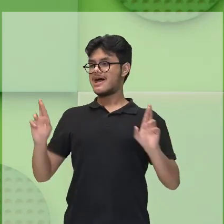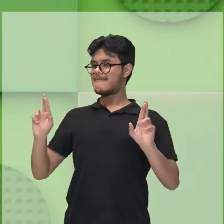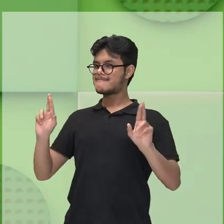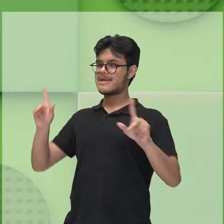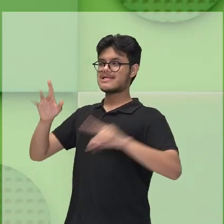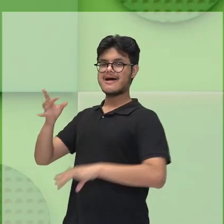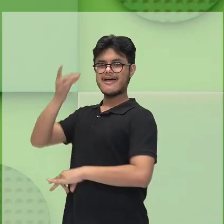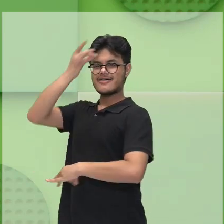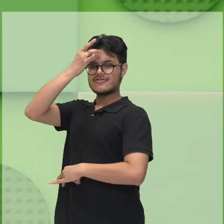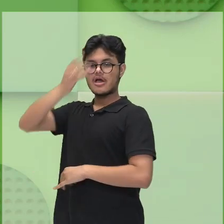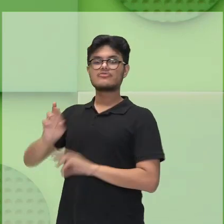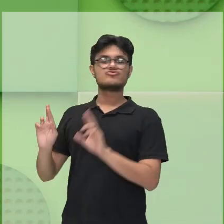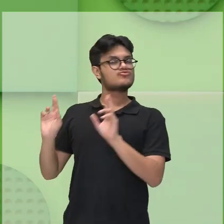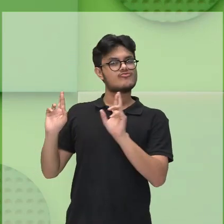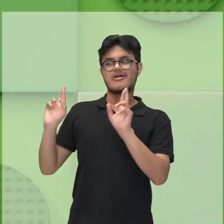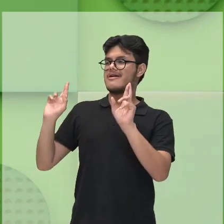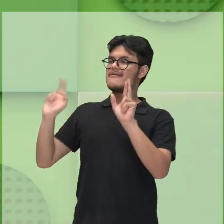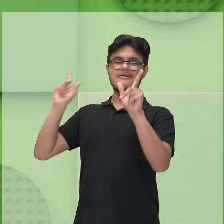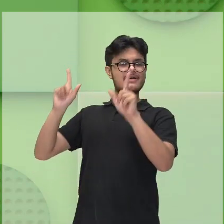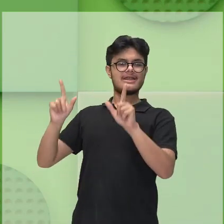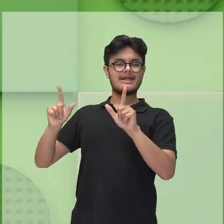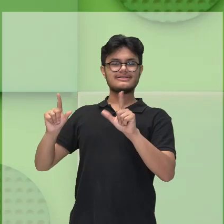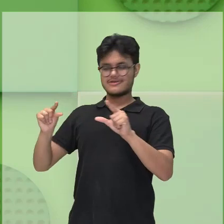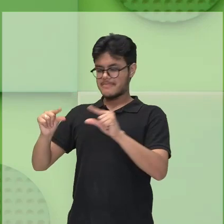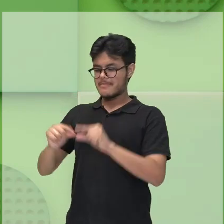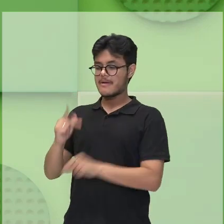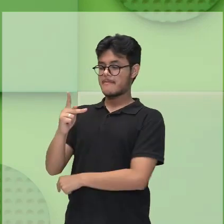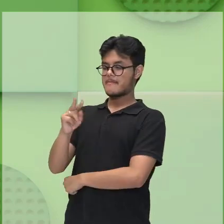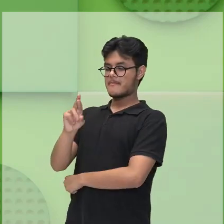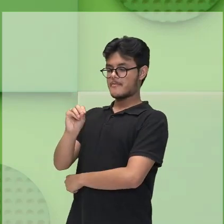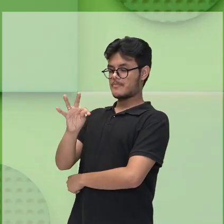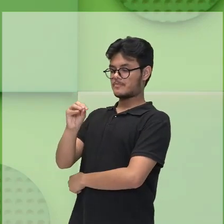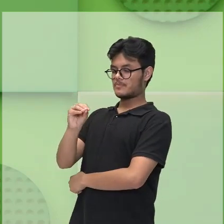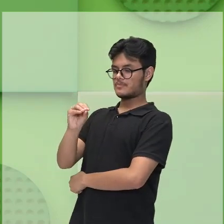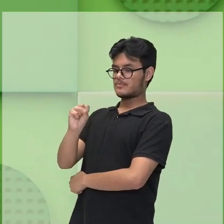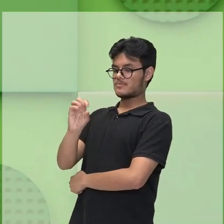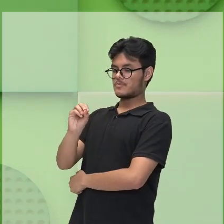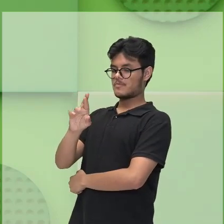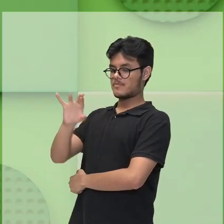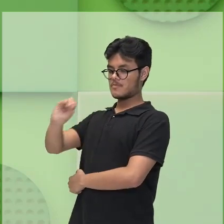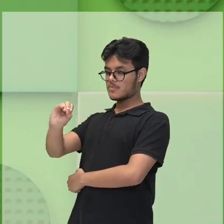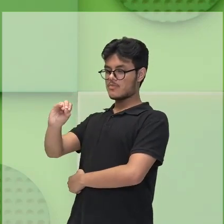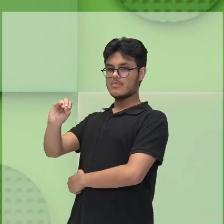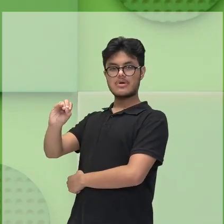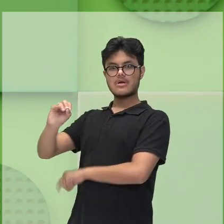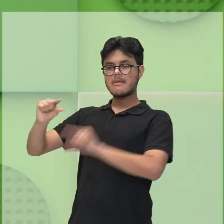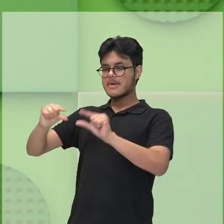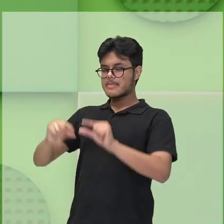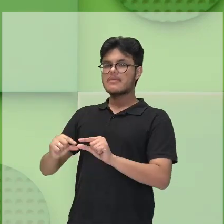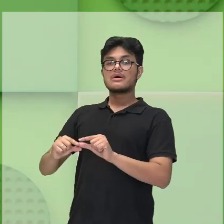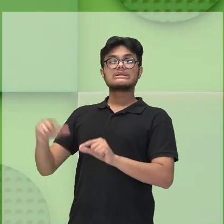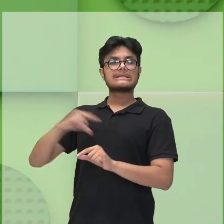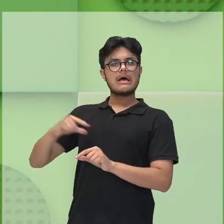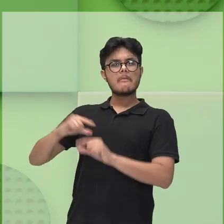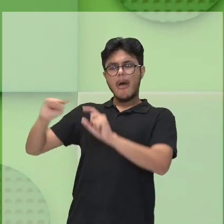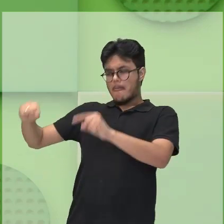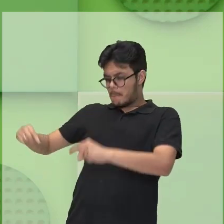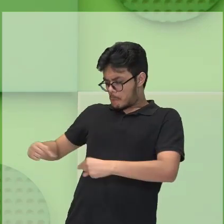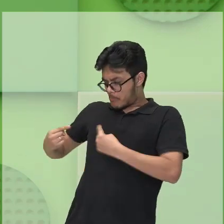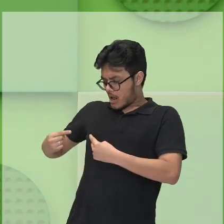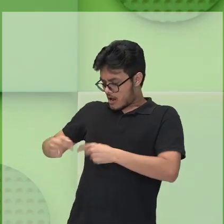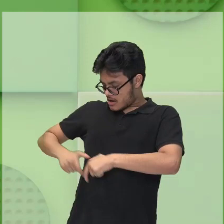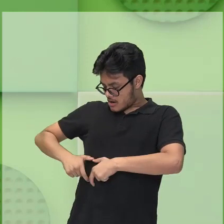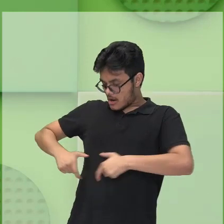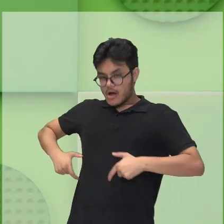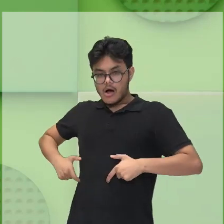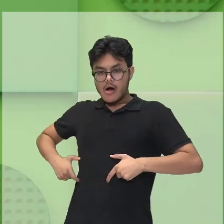na malária é um protozoário, né, que é do gênero Plasmodium, e também ataca o fígado, né, e é por